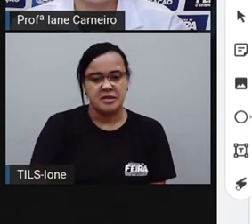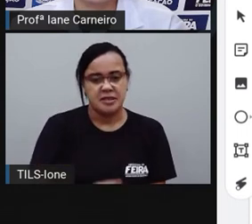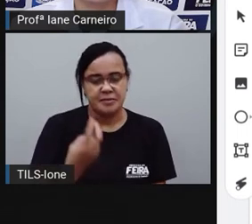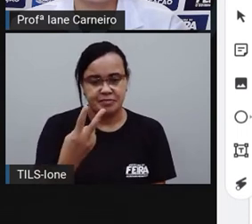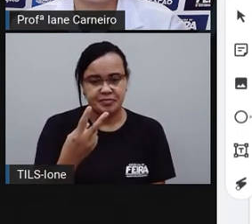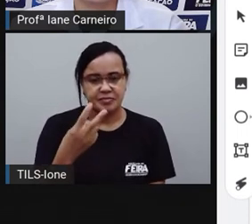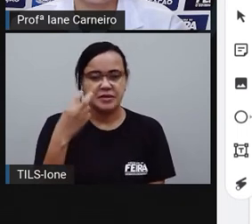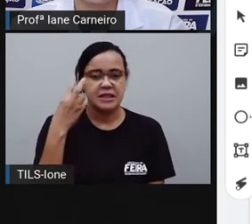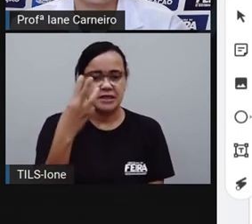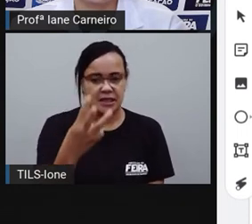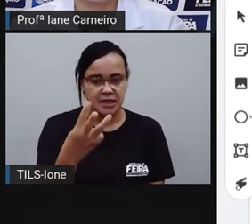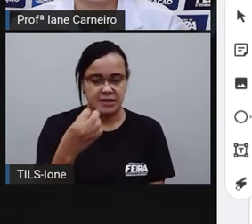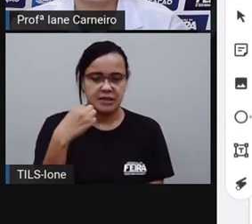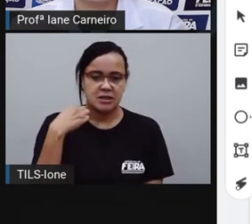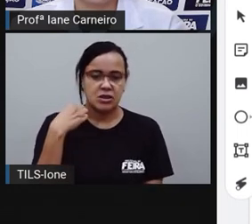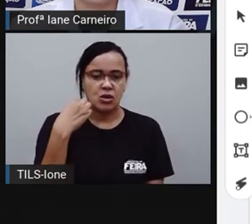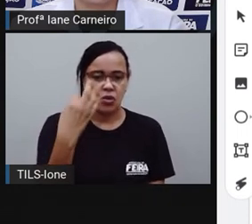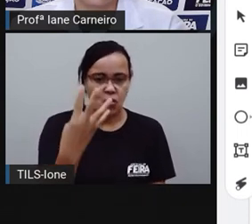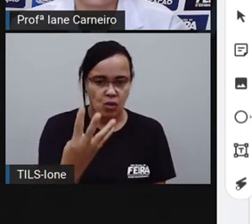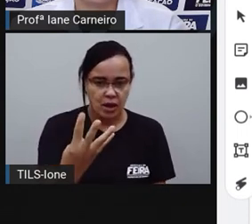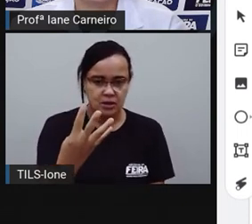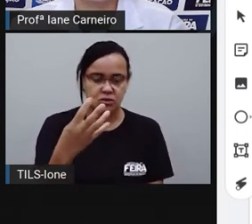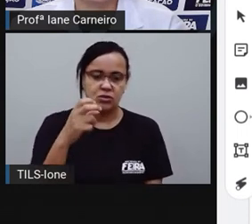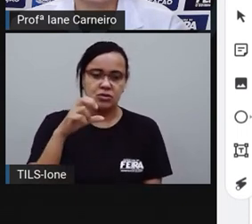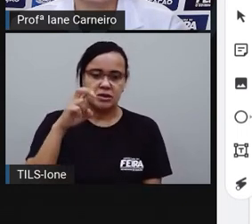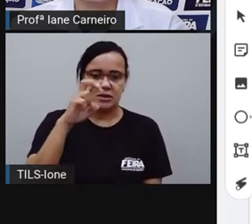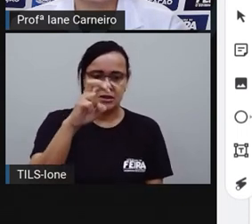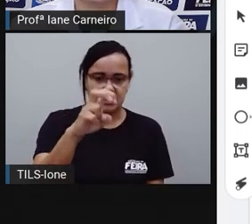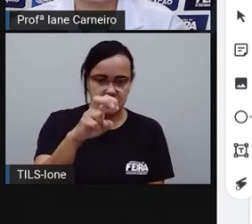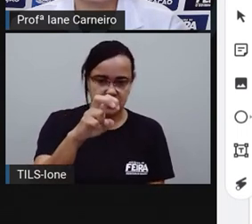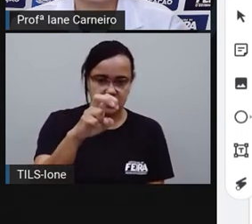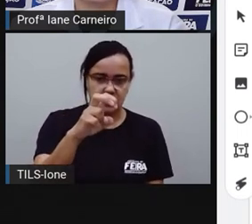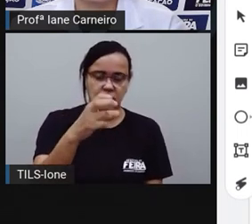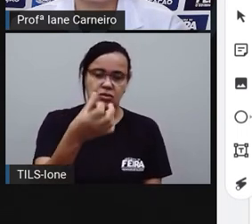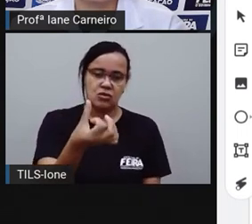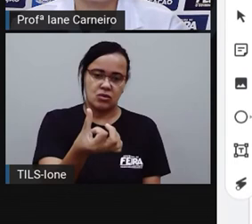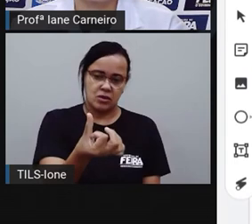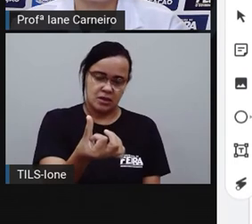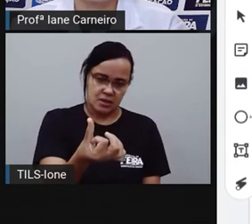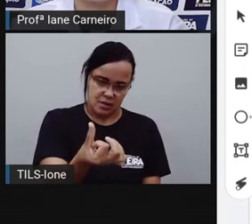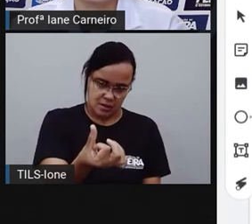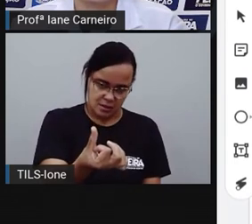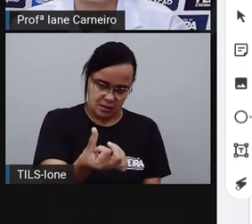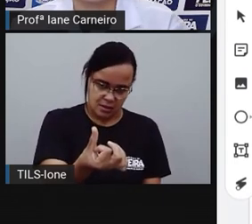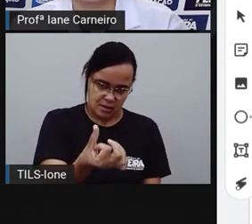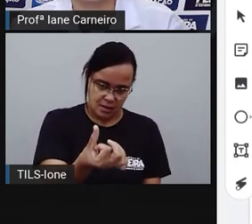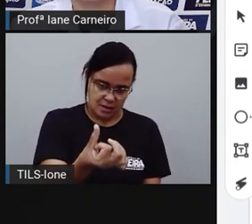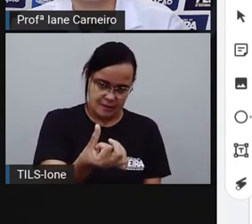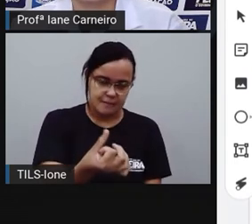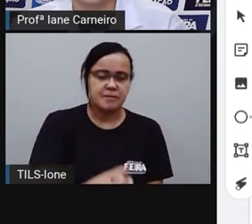2, 3, 4, 5,